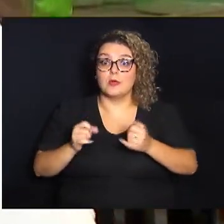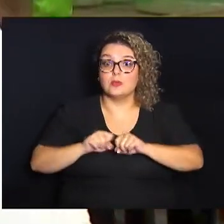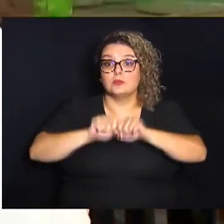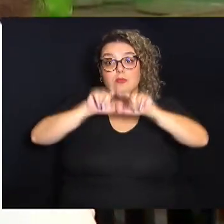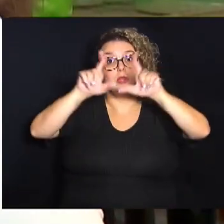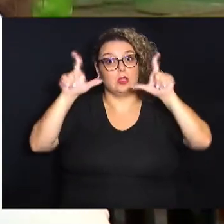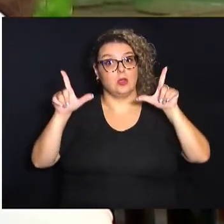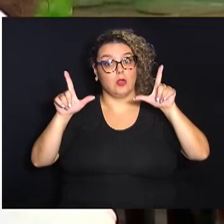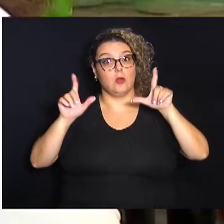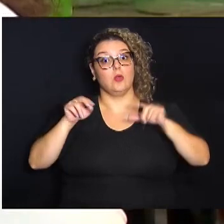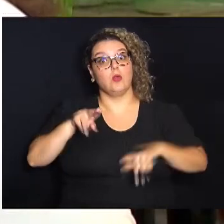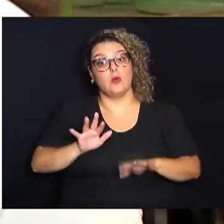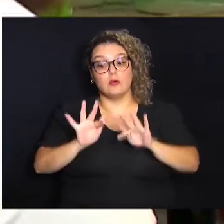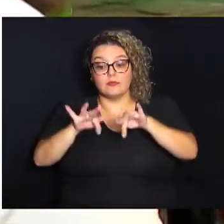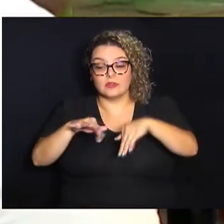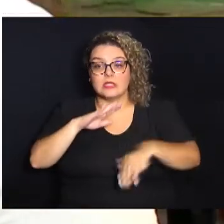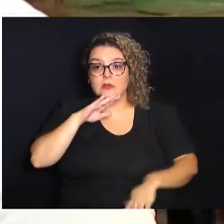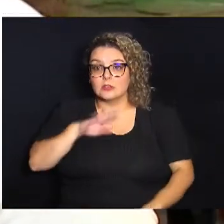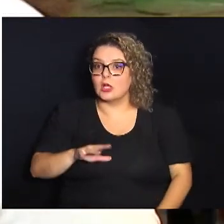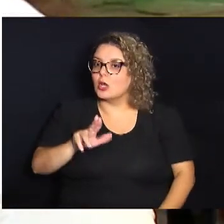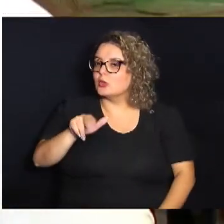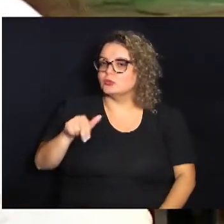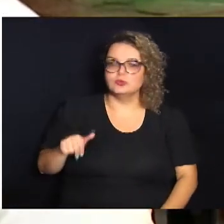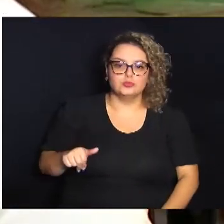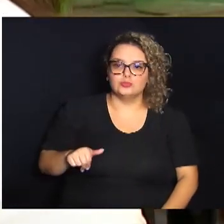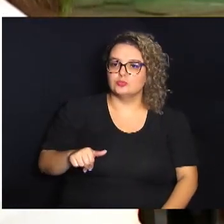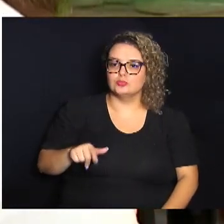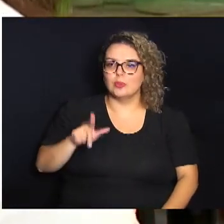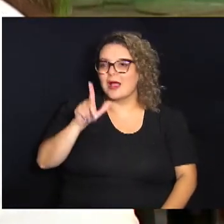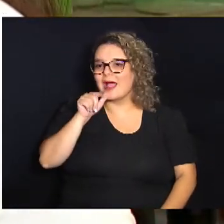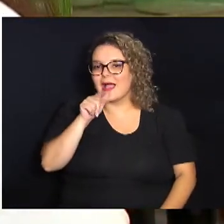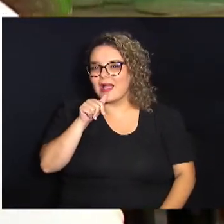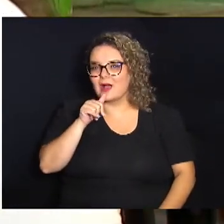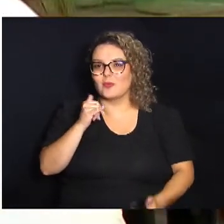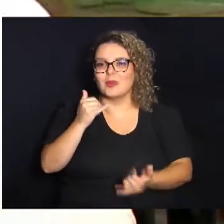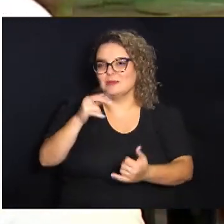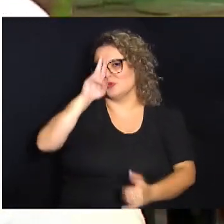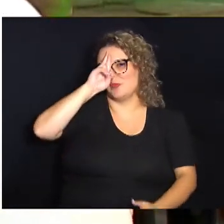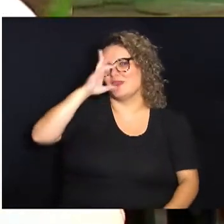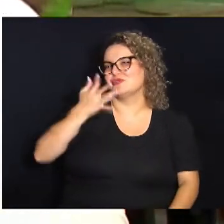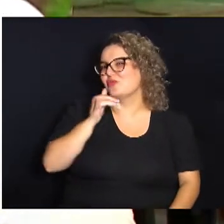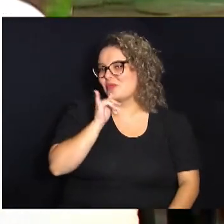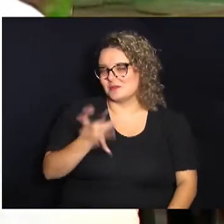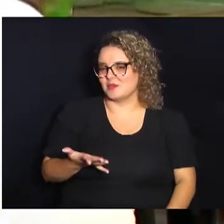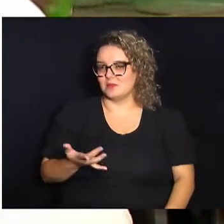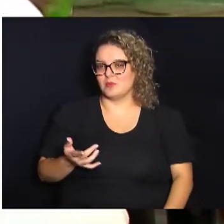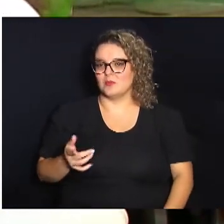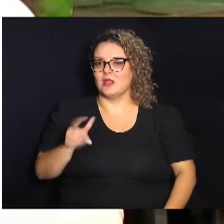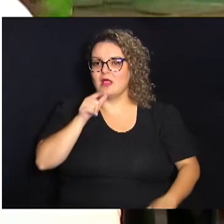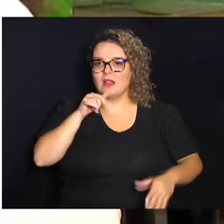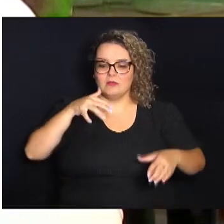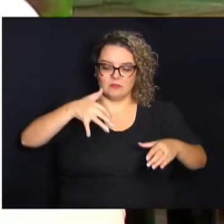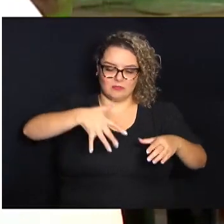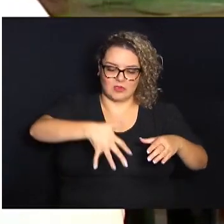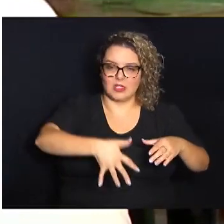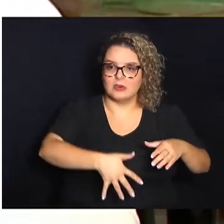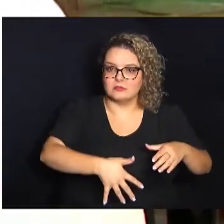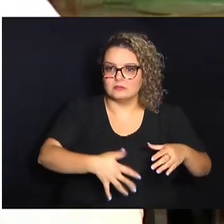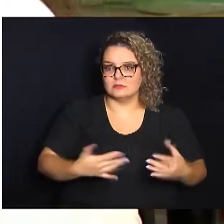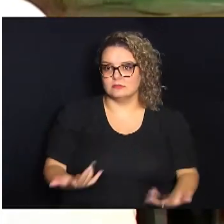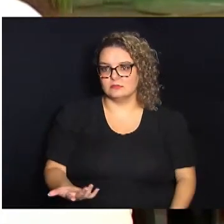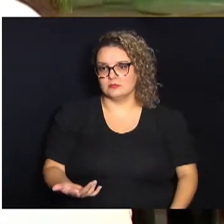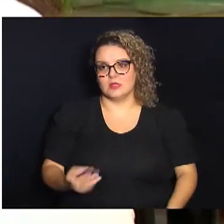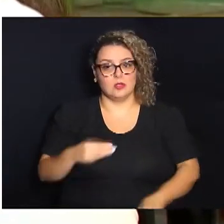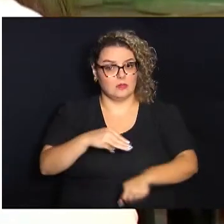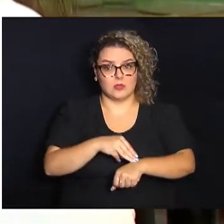ou final da tarde. Nunca jogar água no meio-dia, porque a água você vai jogar automaticamente,